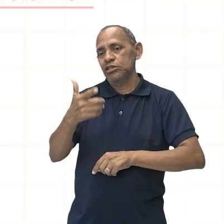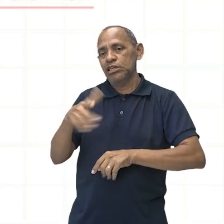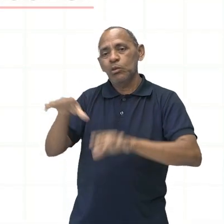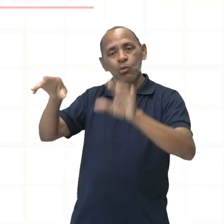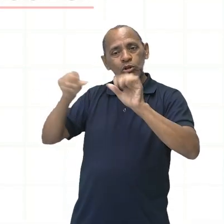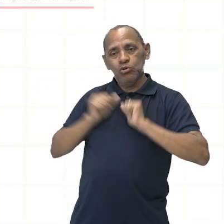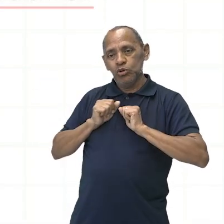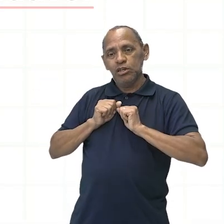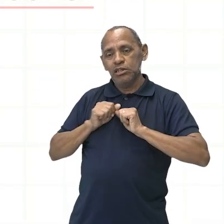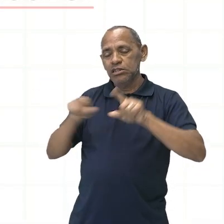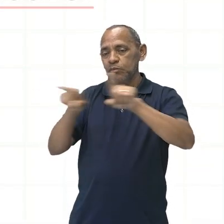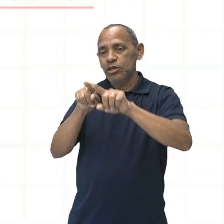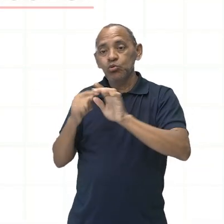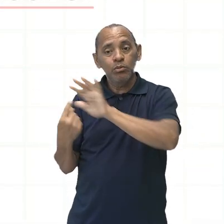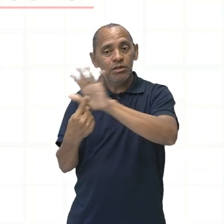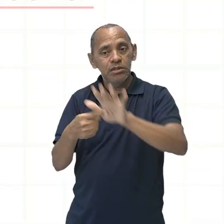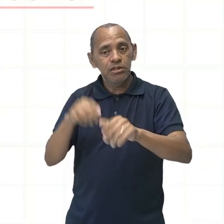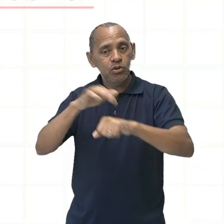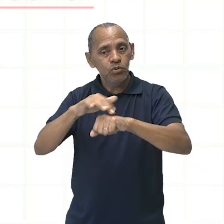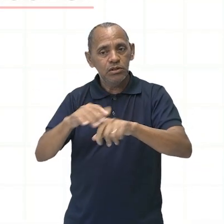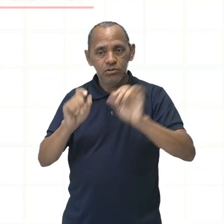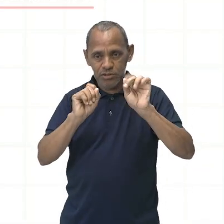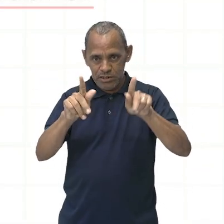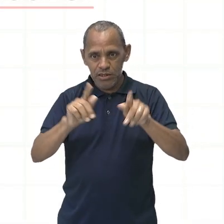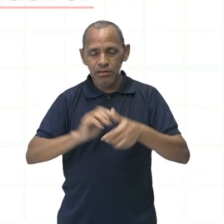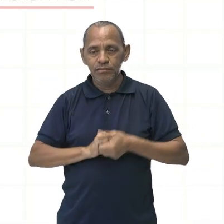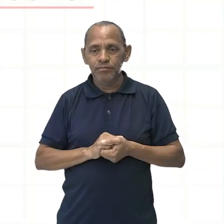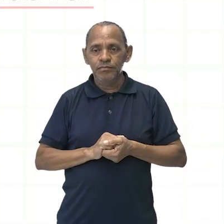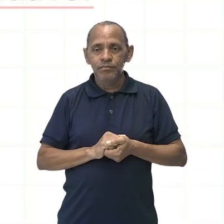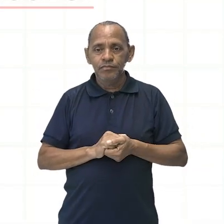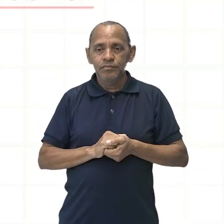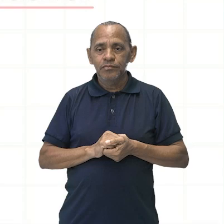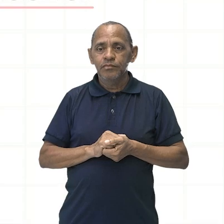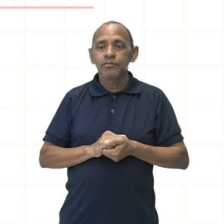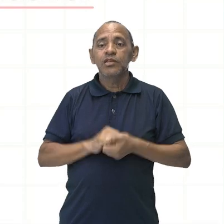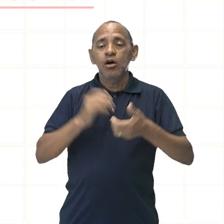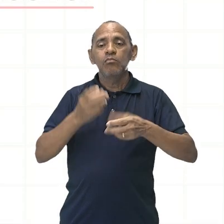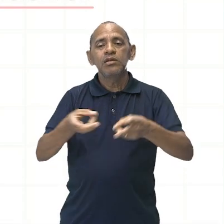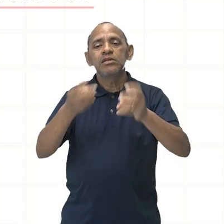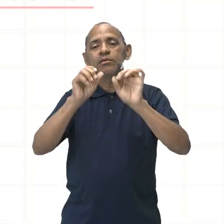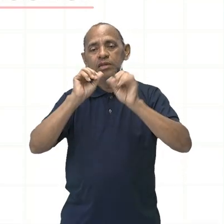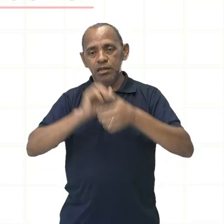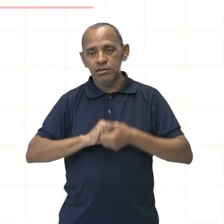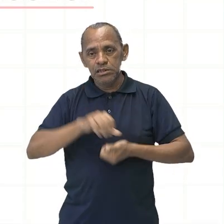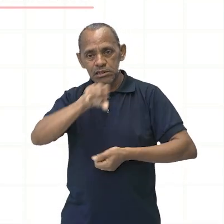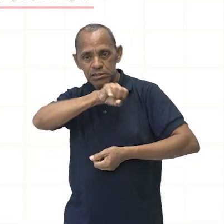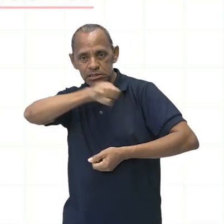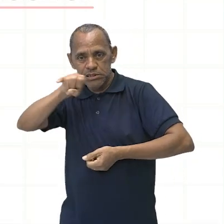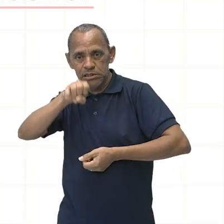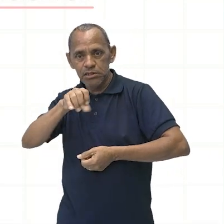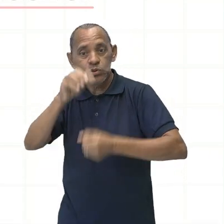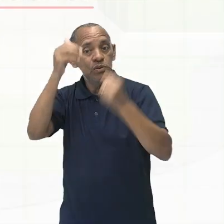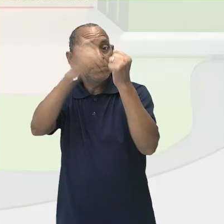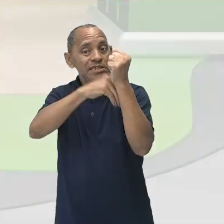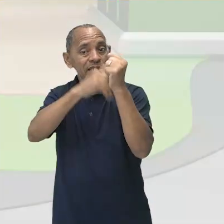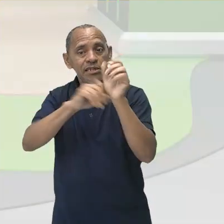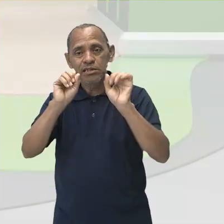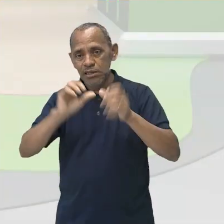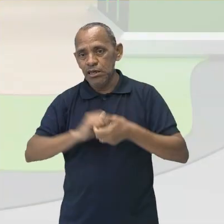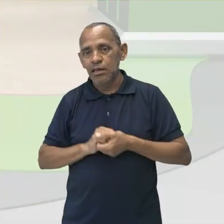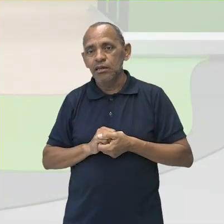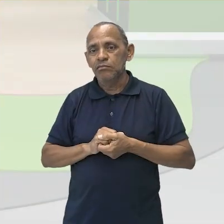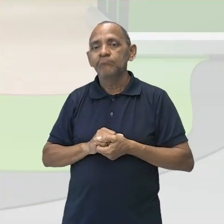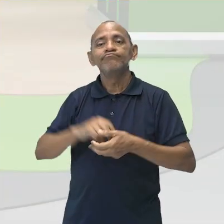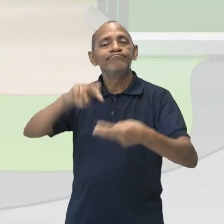portadora e nem apresentar essa doença. Ok? Então, o que a gente percebe é que o segredo todo está